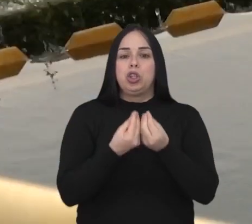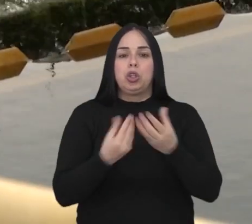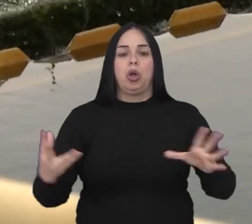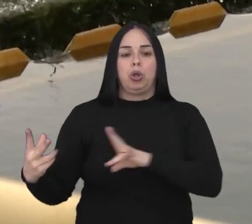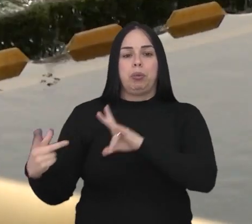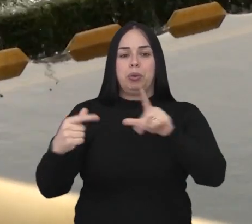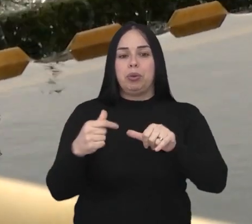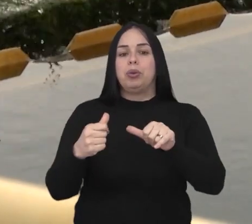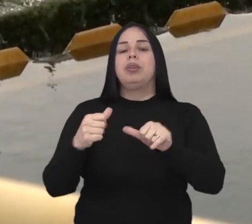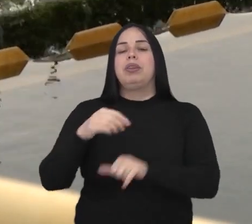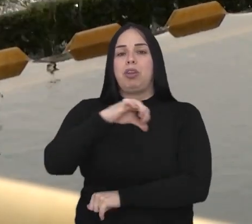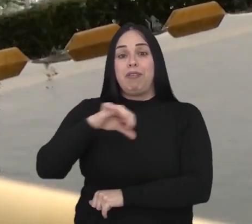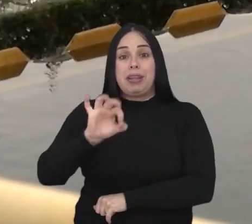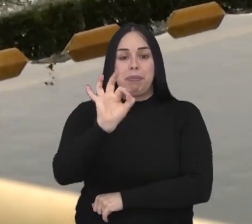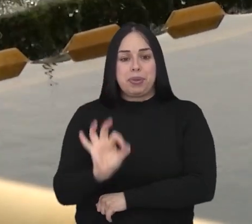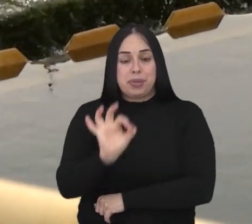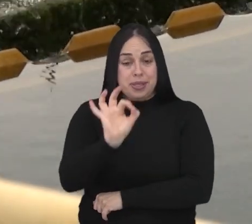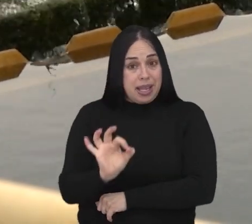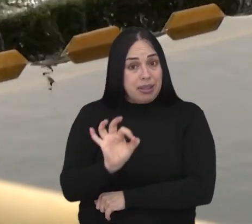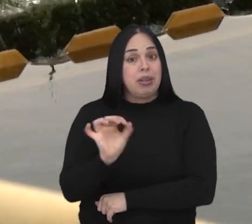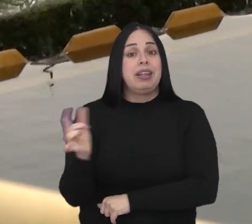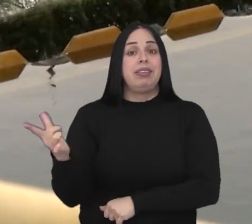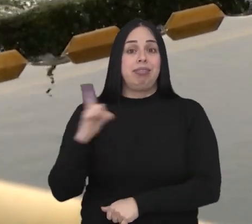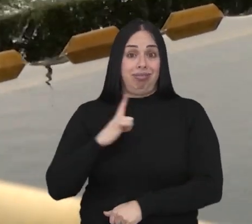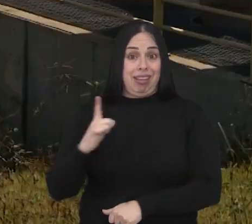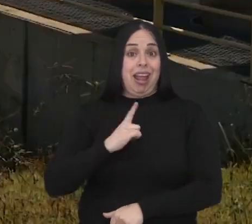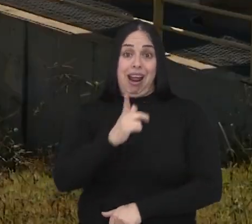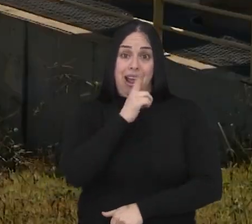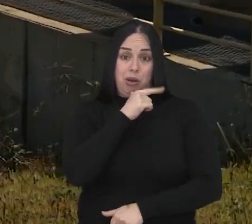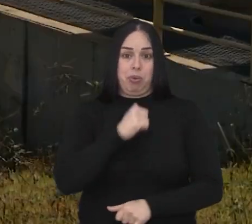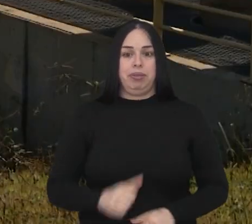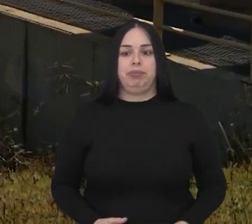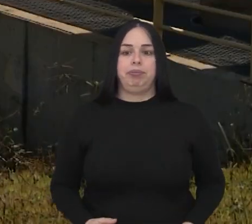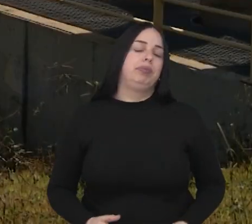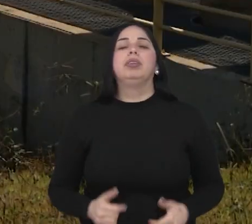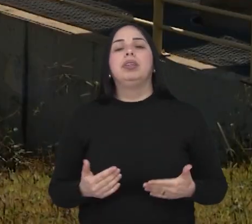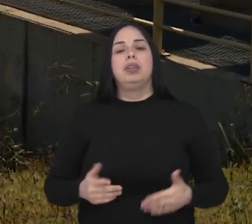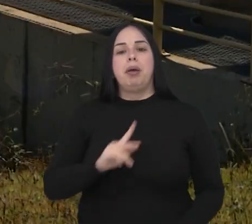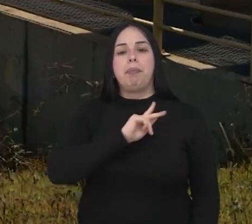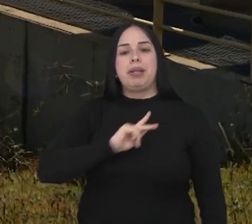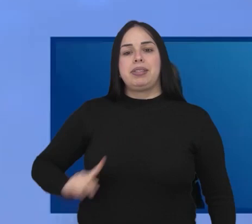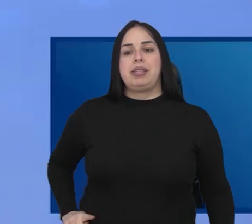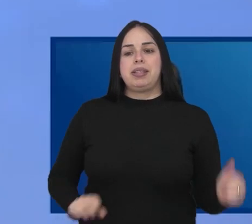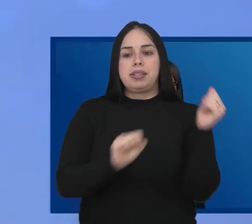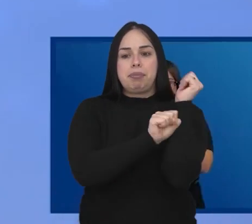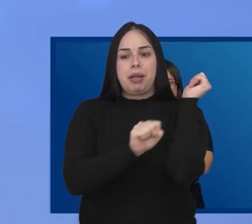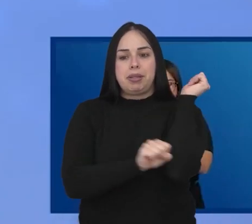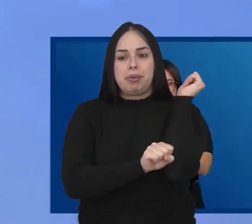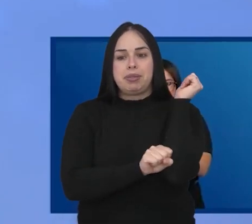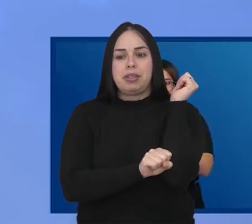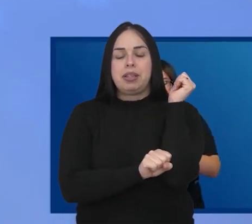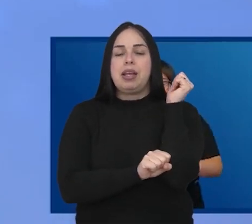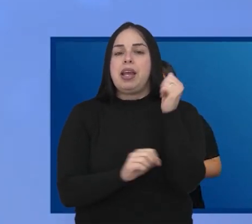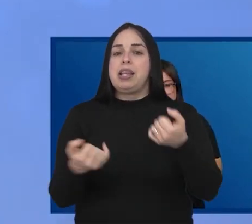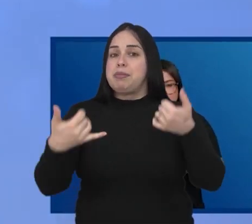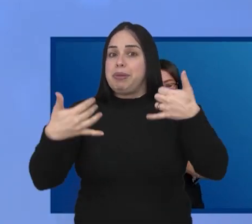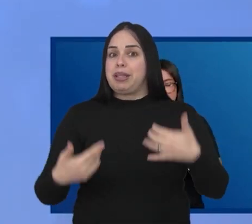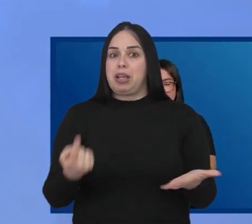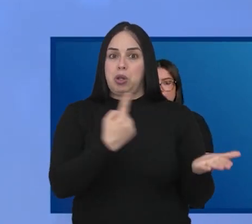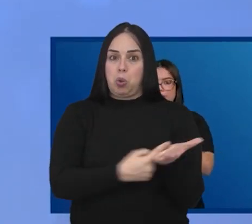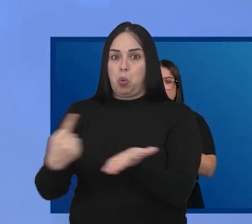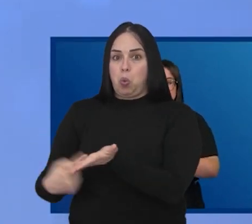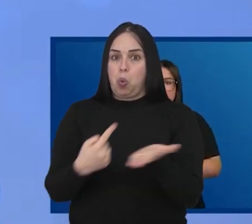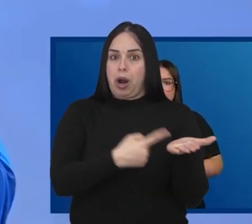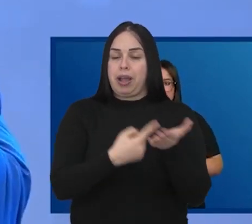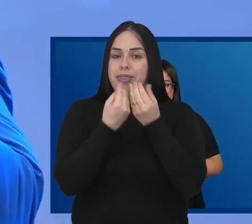potável e 90% com coleta e tratamento de esgoto, também até 2029. O presidente da Sabesp